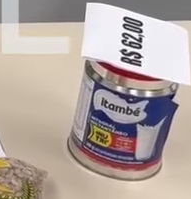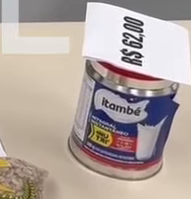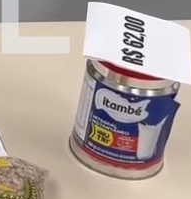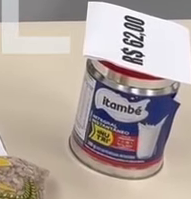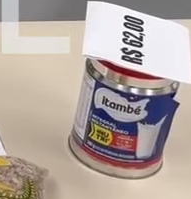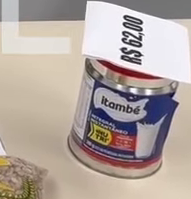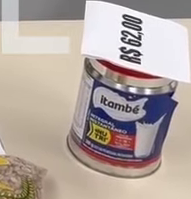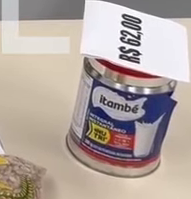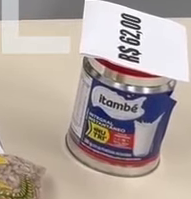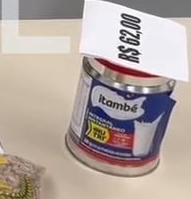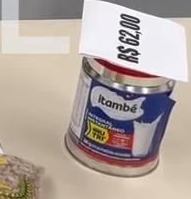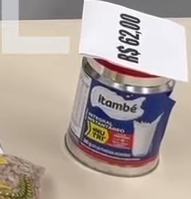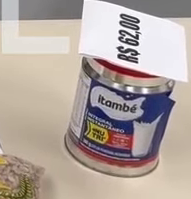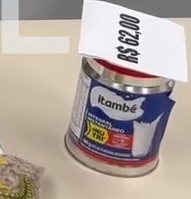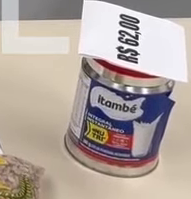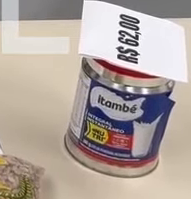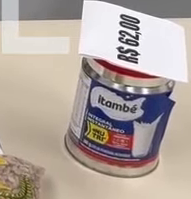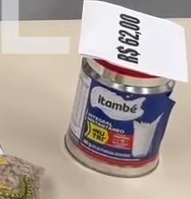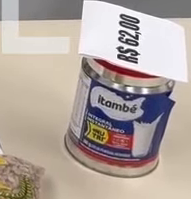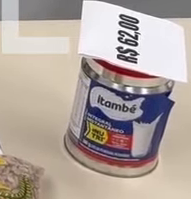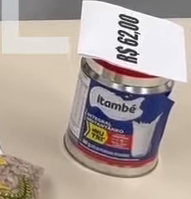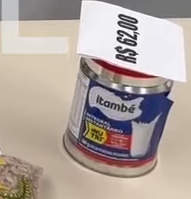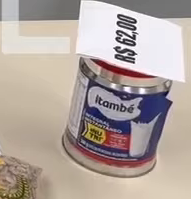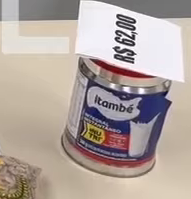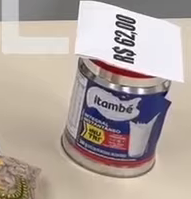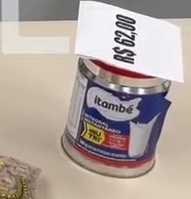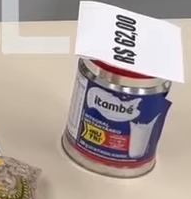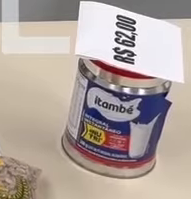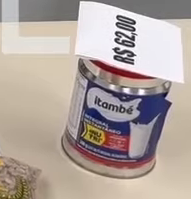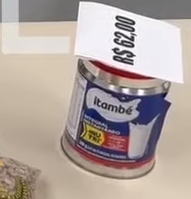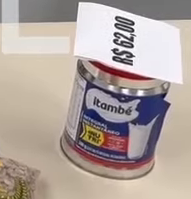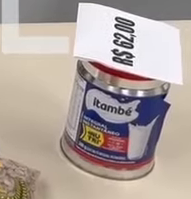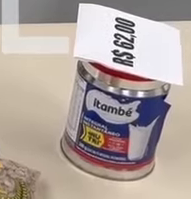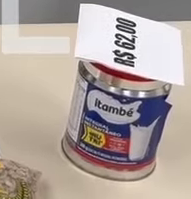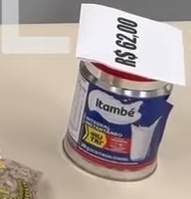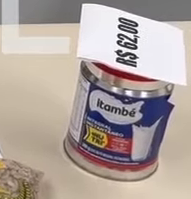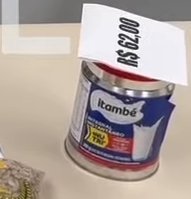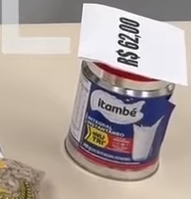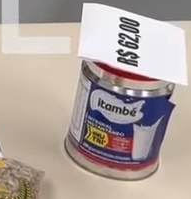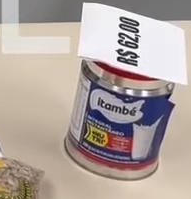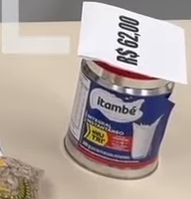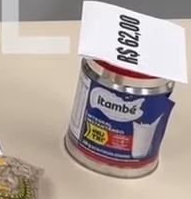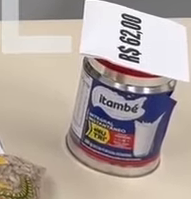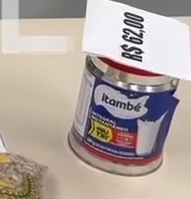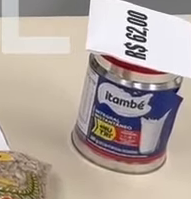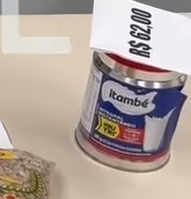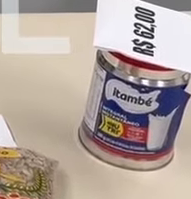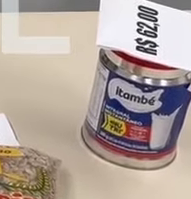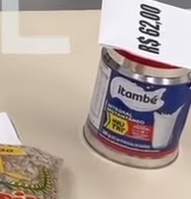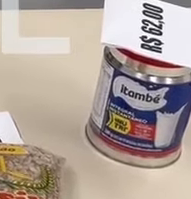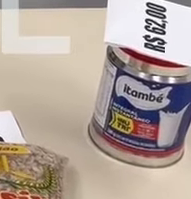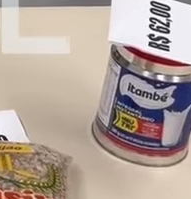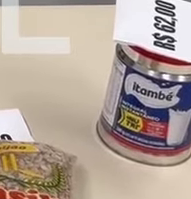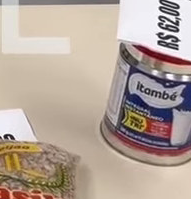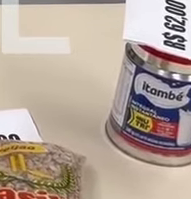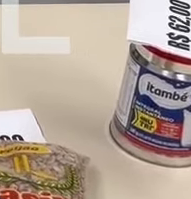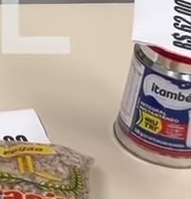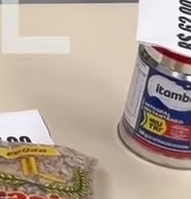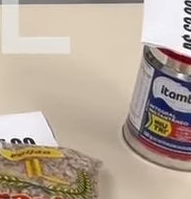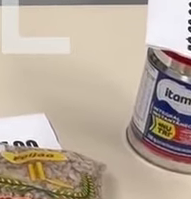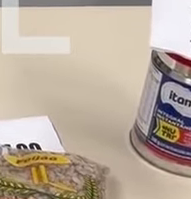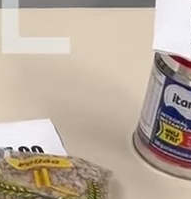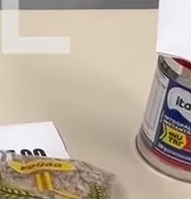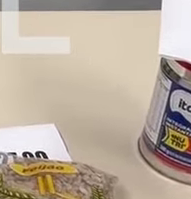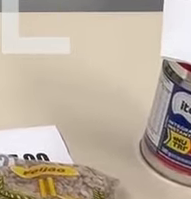R milhões aí vem um arroz aqui eu quero mostrar para vocês aqui o arroz arroz aqui no supermercado aqui ó pagamos